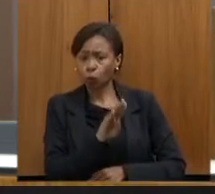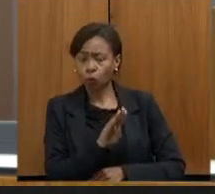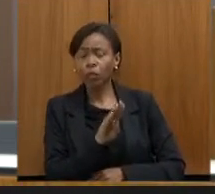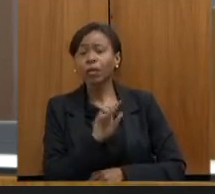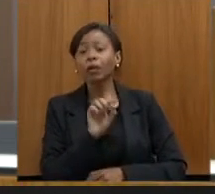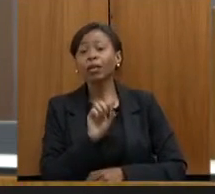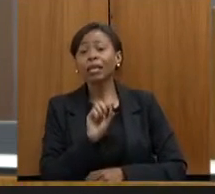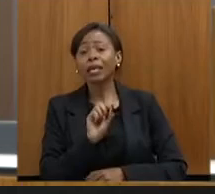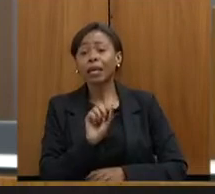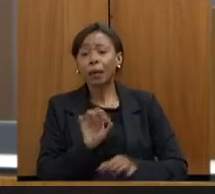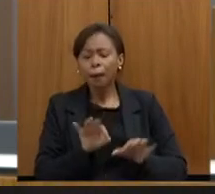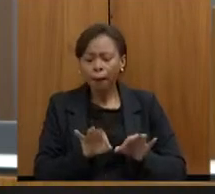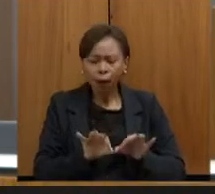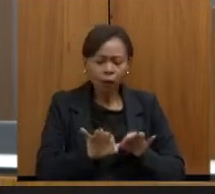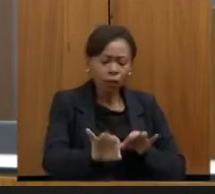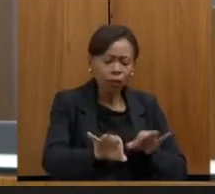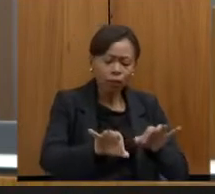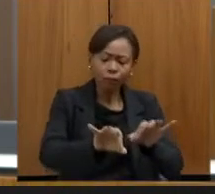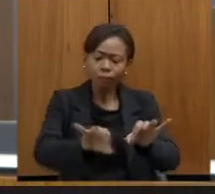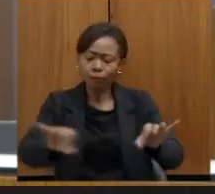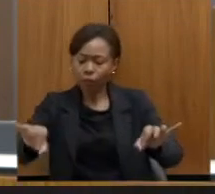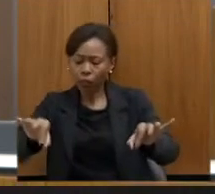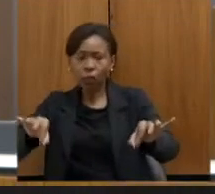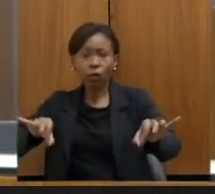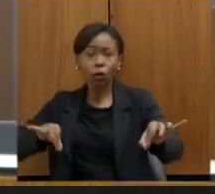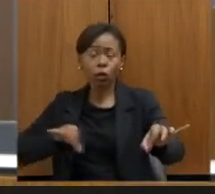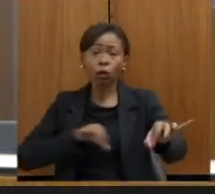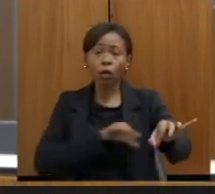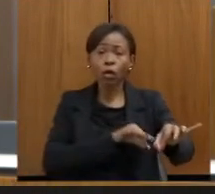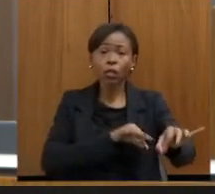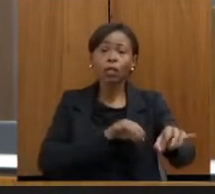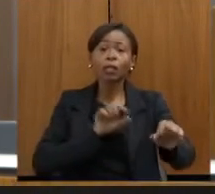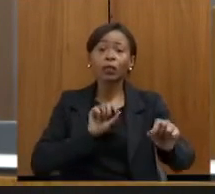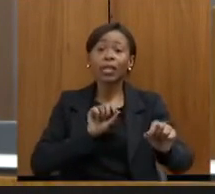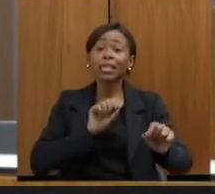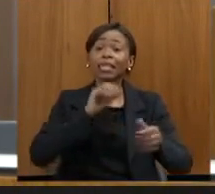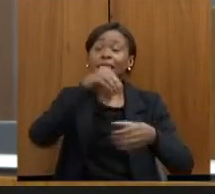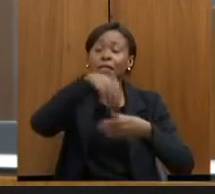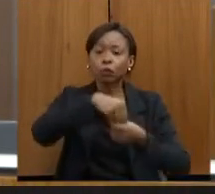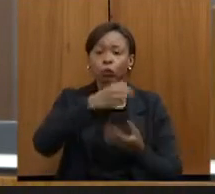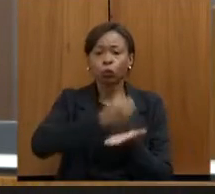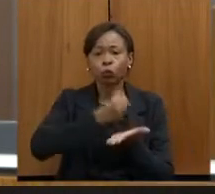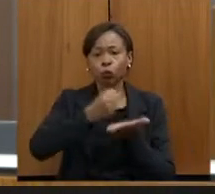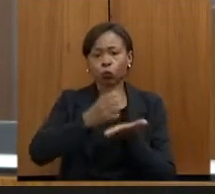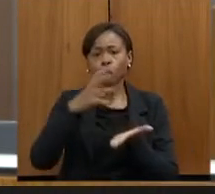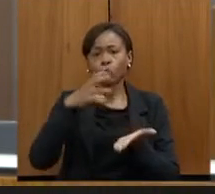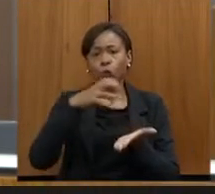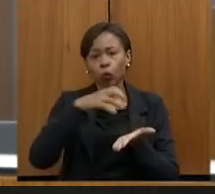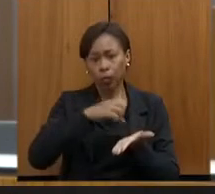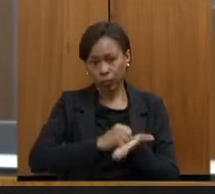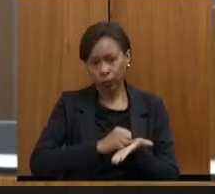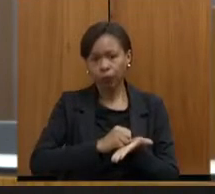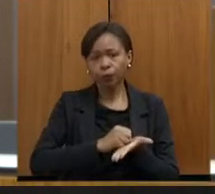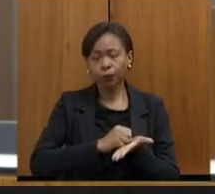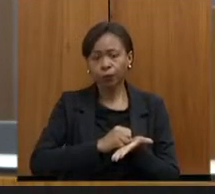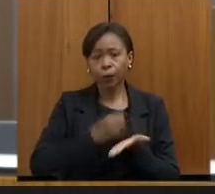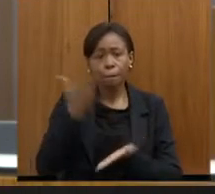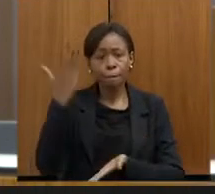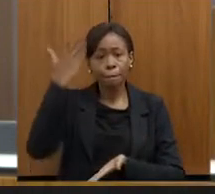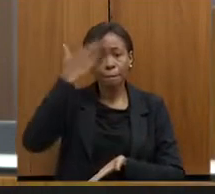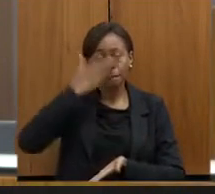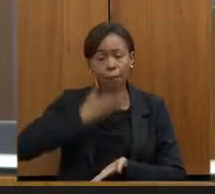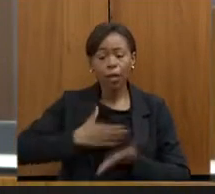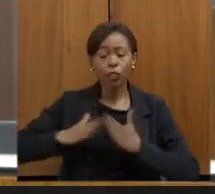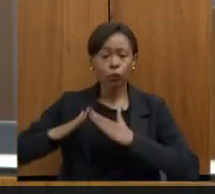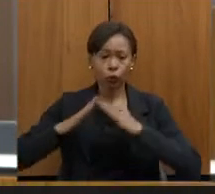e jogar isso no cartório, para que, então, eu transfira a propriedade. E, aproveitando essa